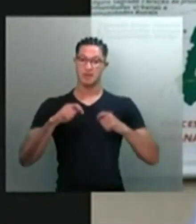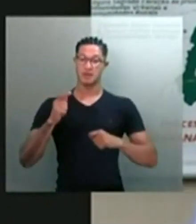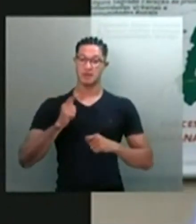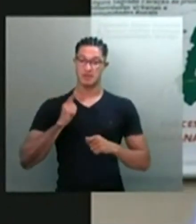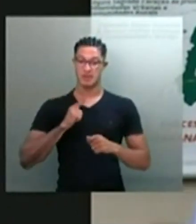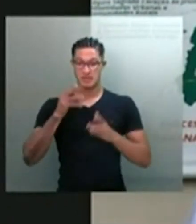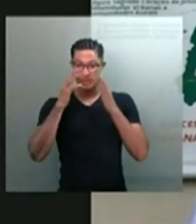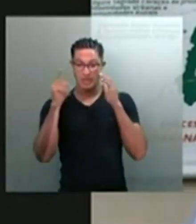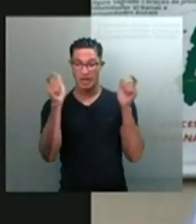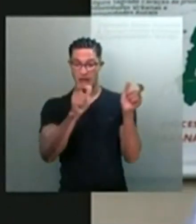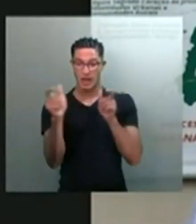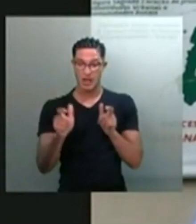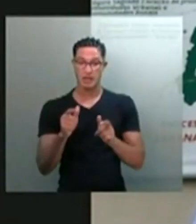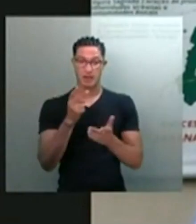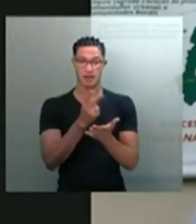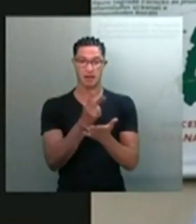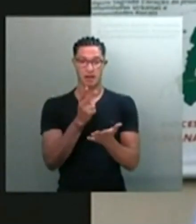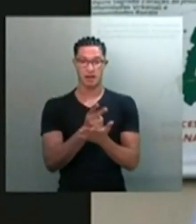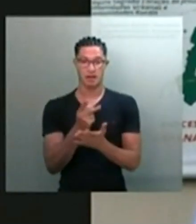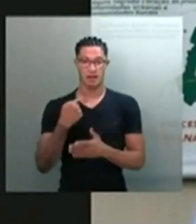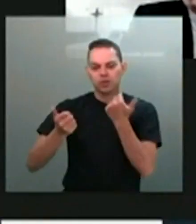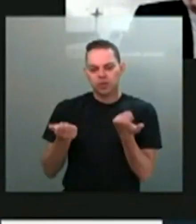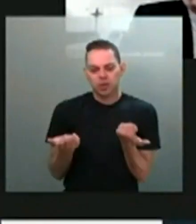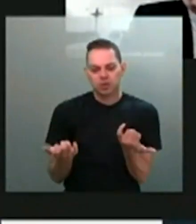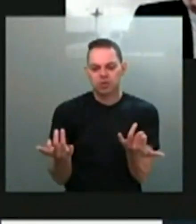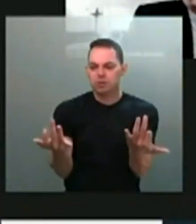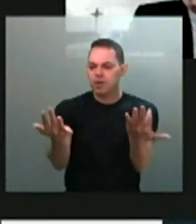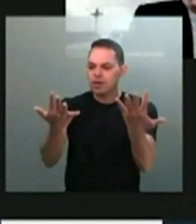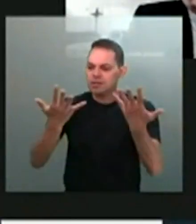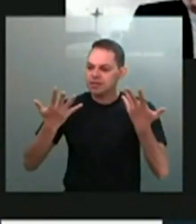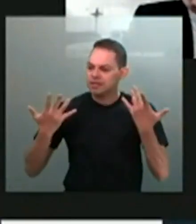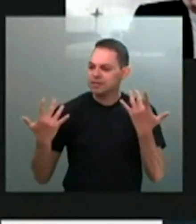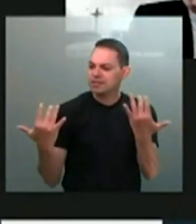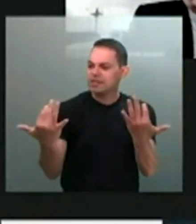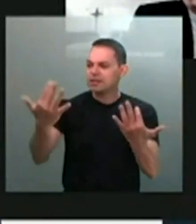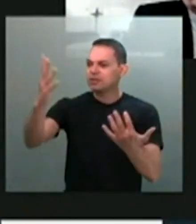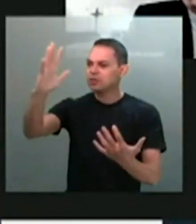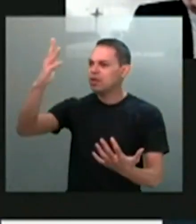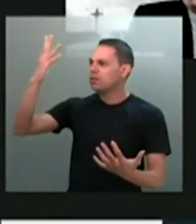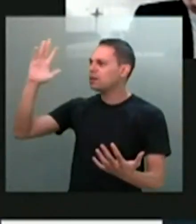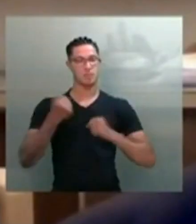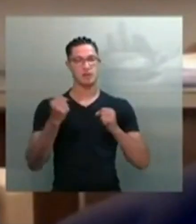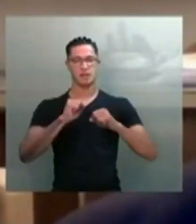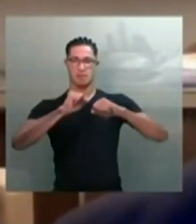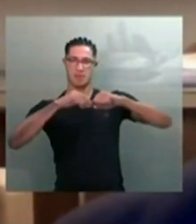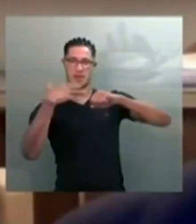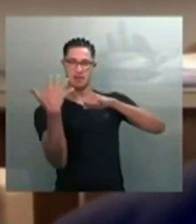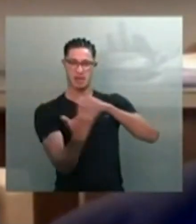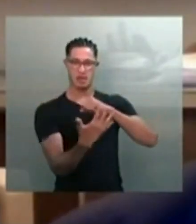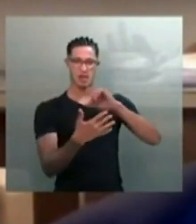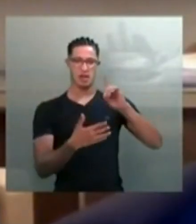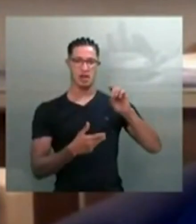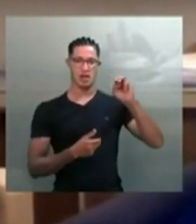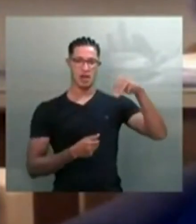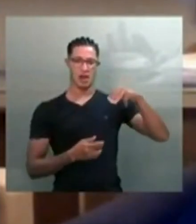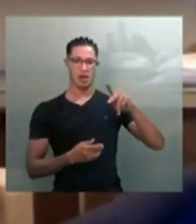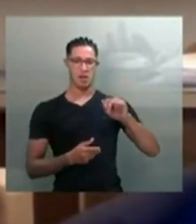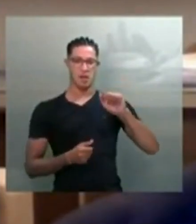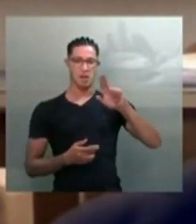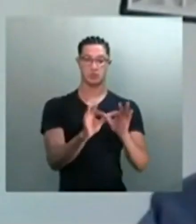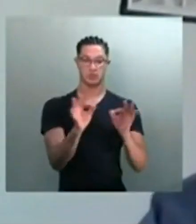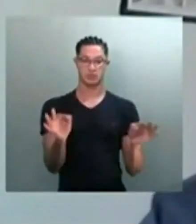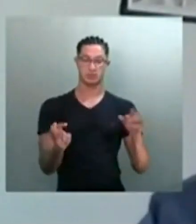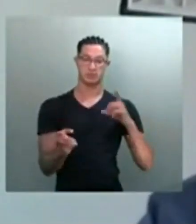desses alertas para manter-nos no nosso caminho. A sessão contou com as participações dos senadores Antônio